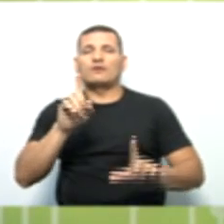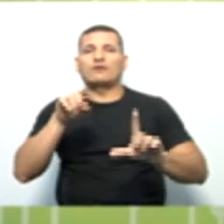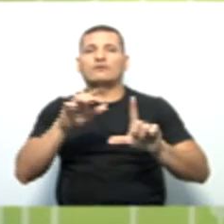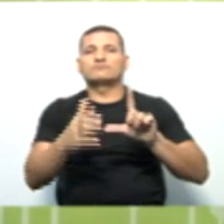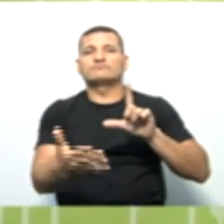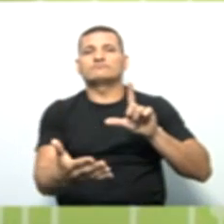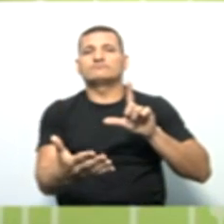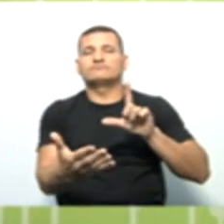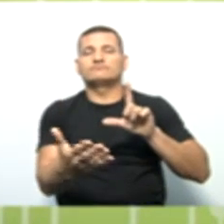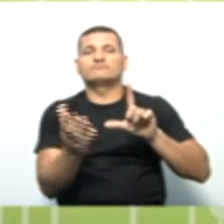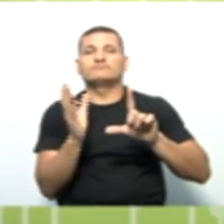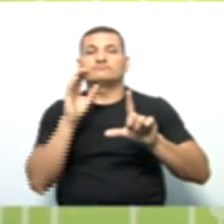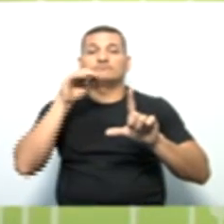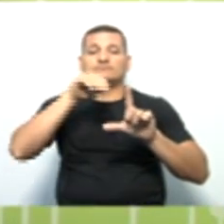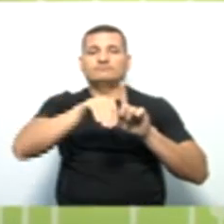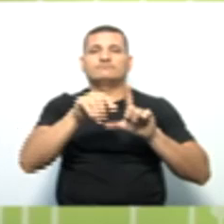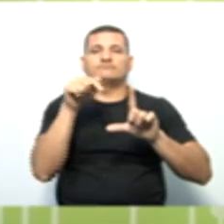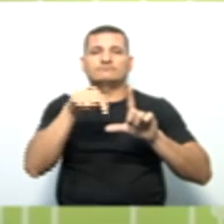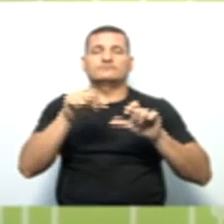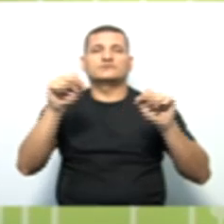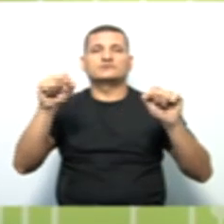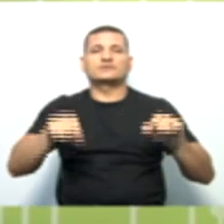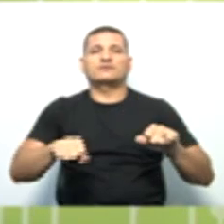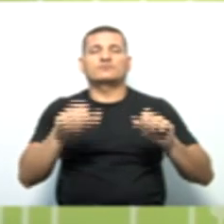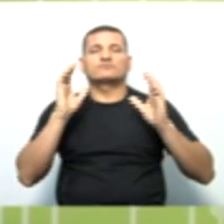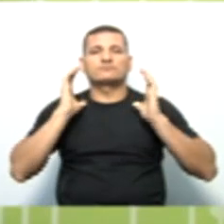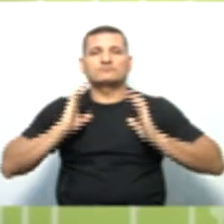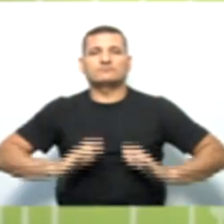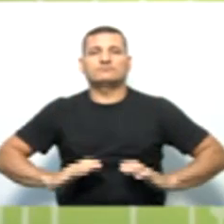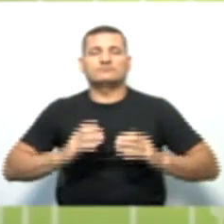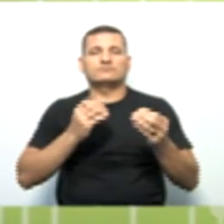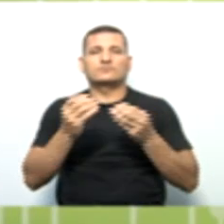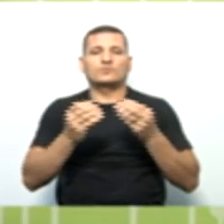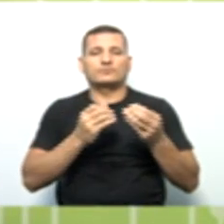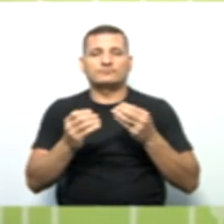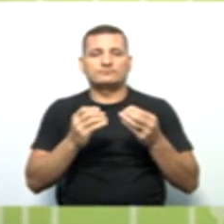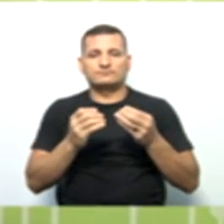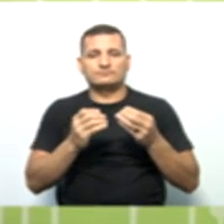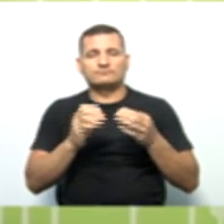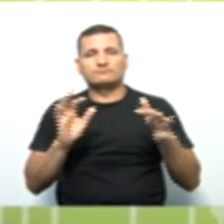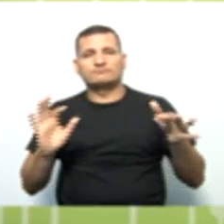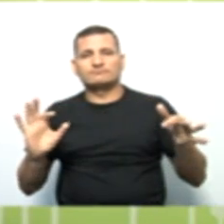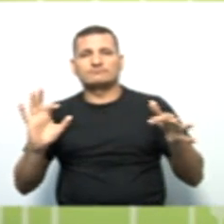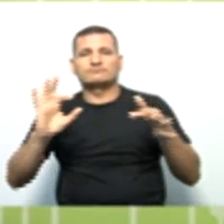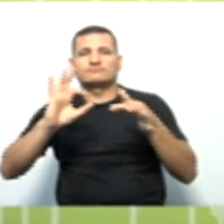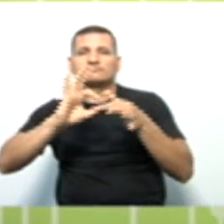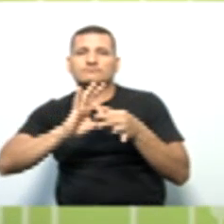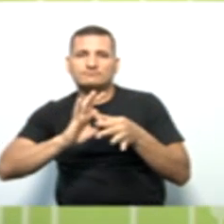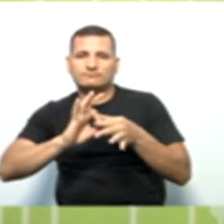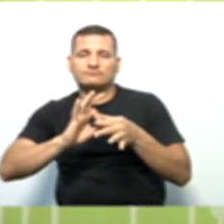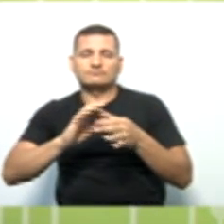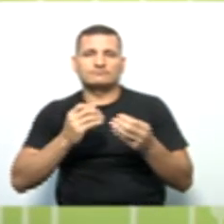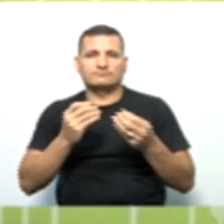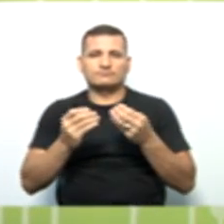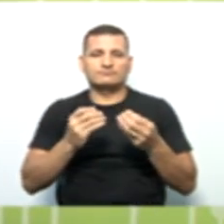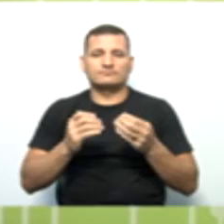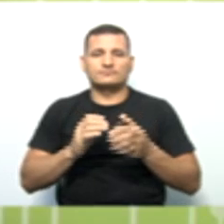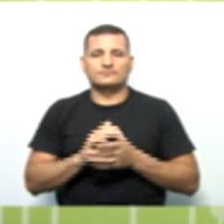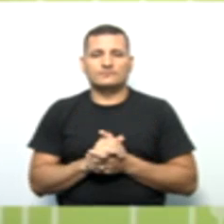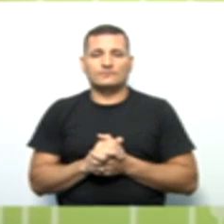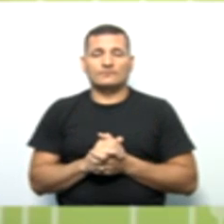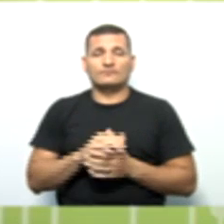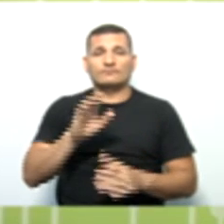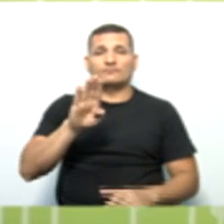o comportamento do meu sistema, como que aquilo vai funcionar e interligar com o meu front-end, tá, gente?